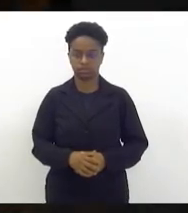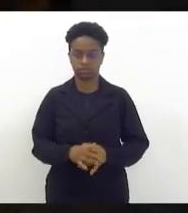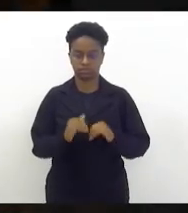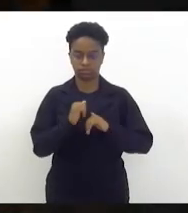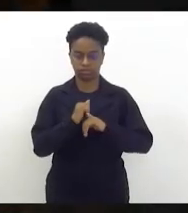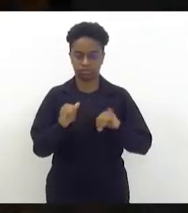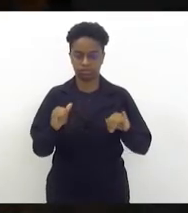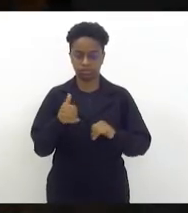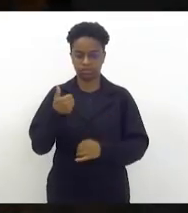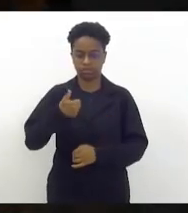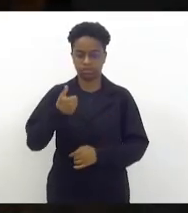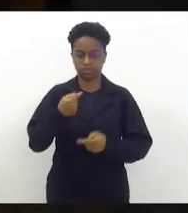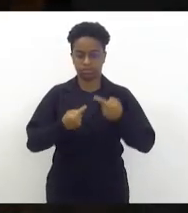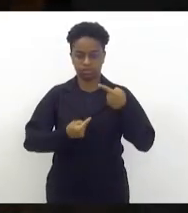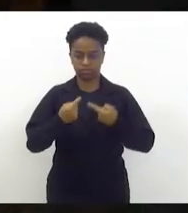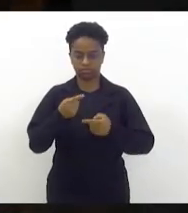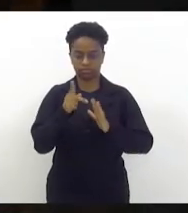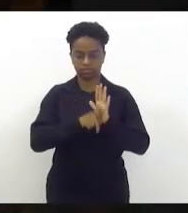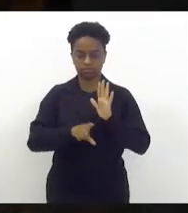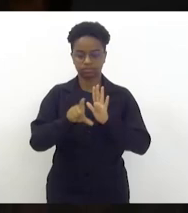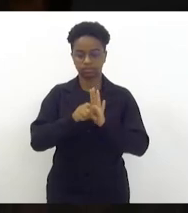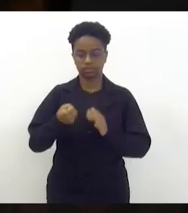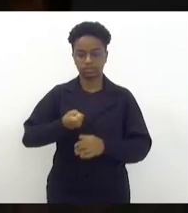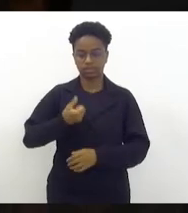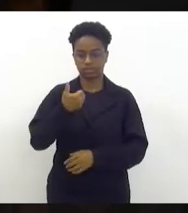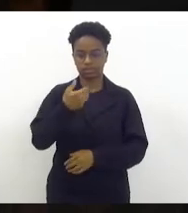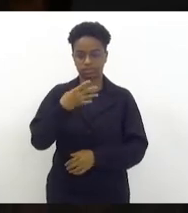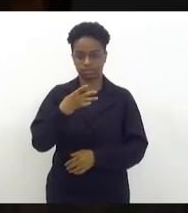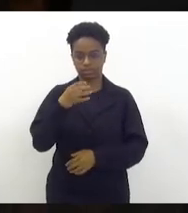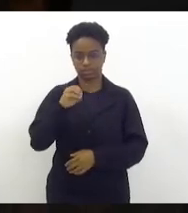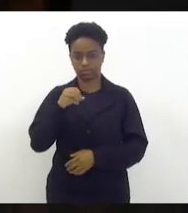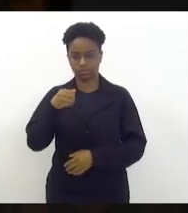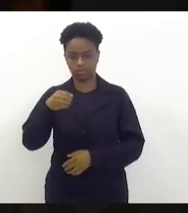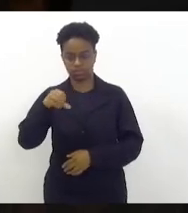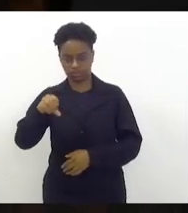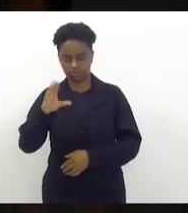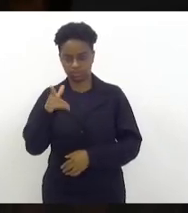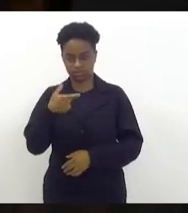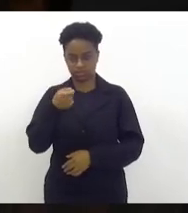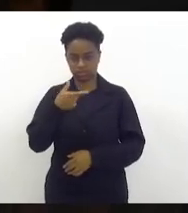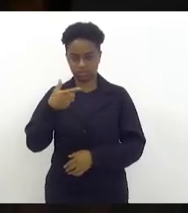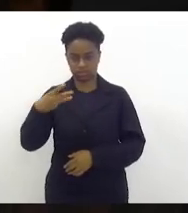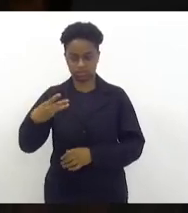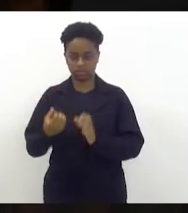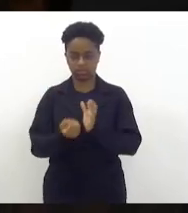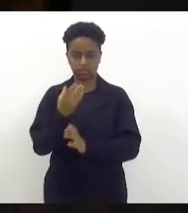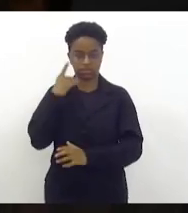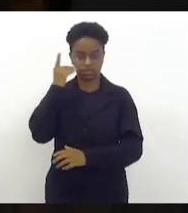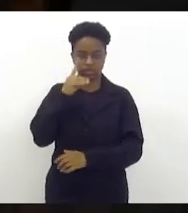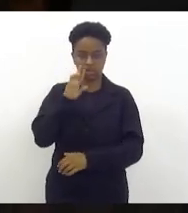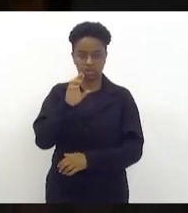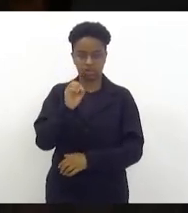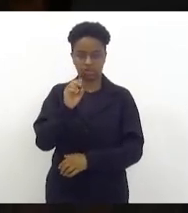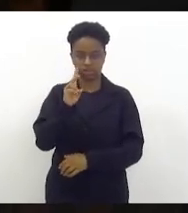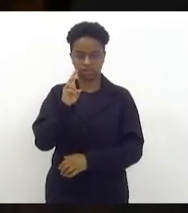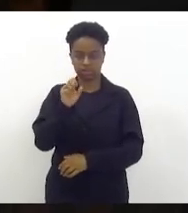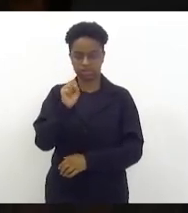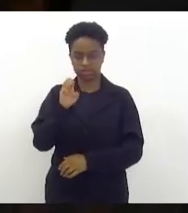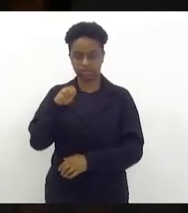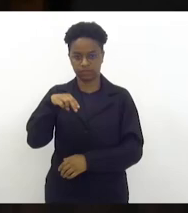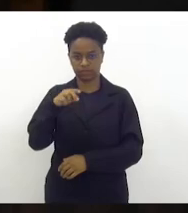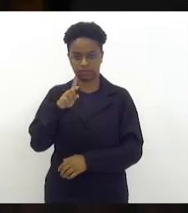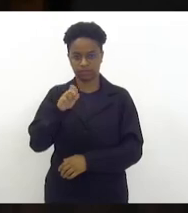Anuncio, em primeira discussão, projeto de lei número 409/2023, de autoria do deputado Rosenberg Reis, que altera a lei